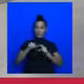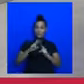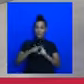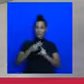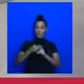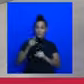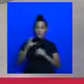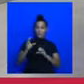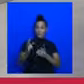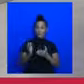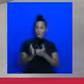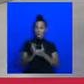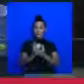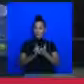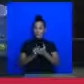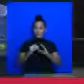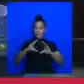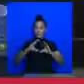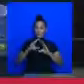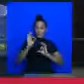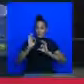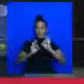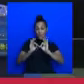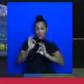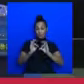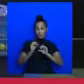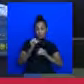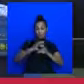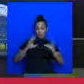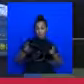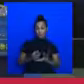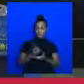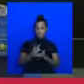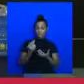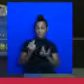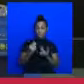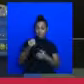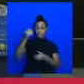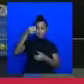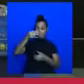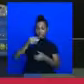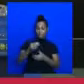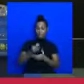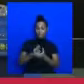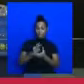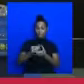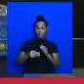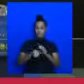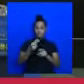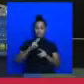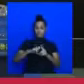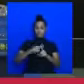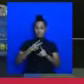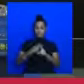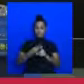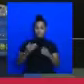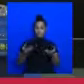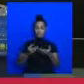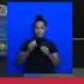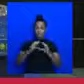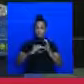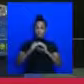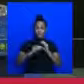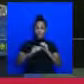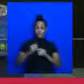da dupla cena serão recolhidas. As bolas serão recolocadas no suporte em cima do mesmo globo para procedermos ao segundo sorteio da dupla cena. Hoje